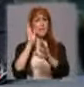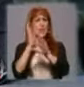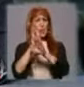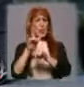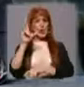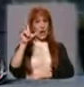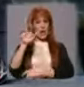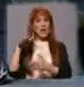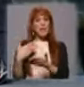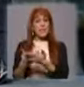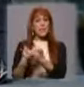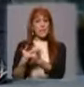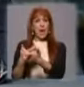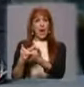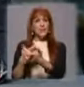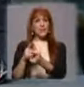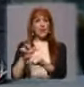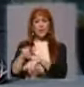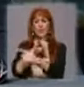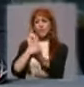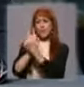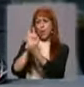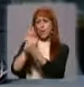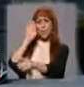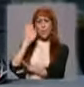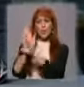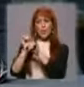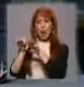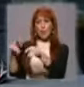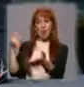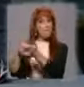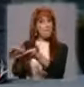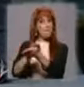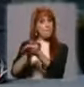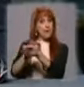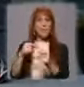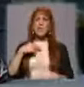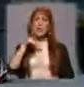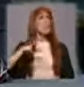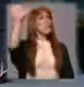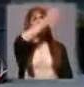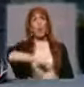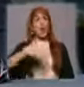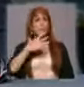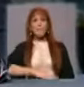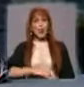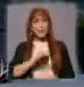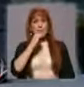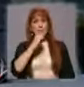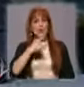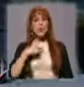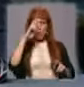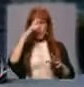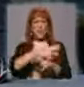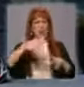A Liga fornece consultas de psicologia gratuitas, mas não estamos em todo o país. Estamos a fazer um esforço grande para aumentar